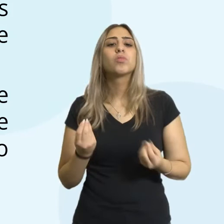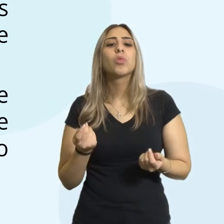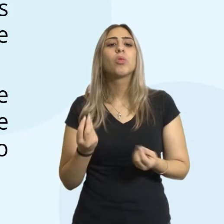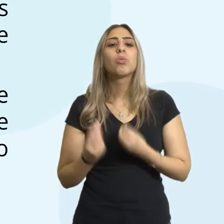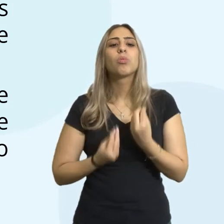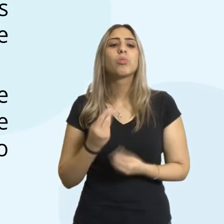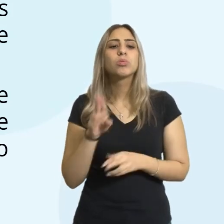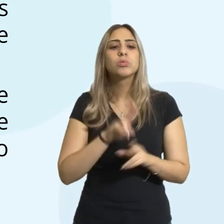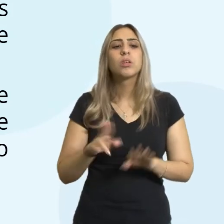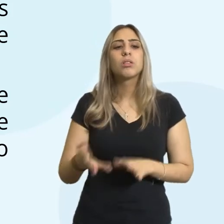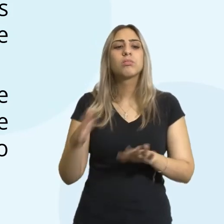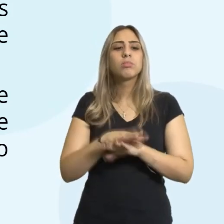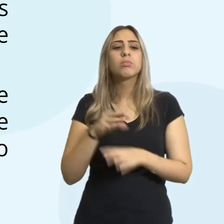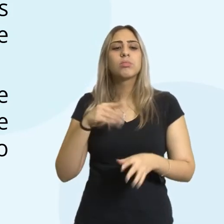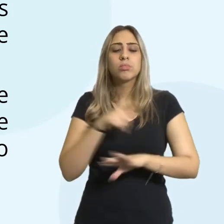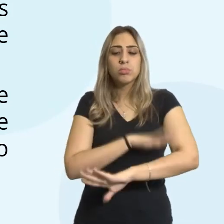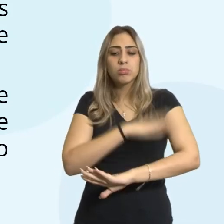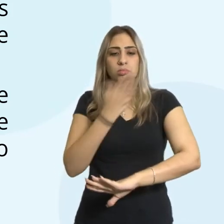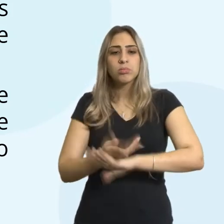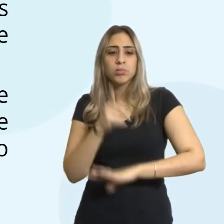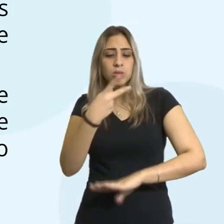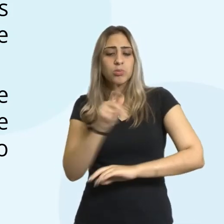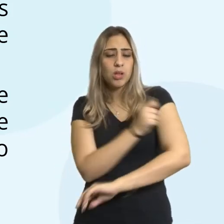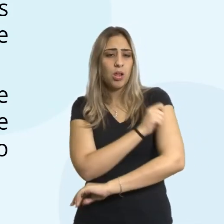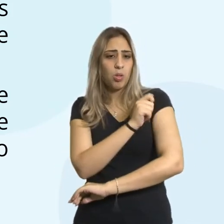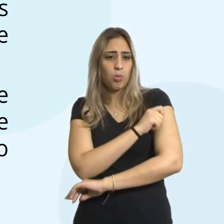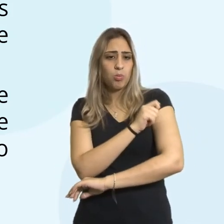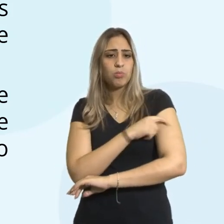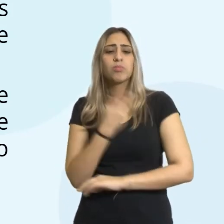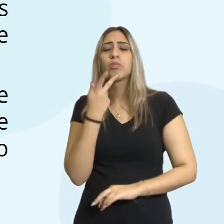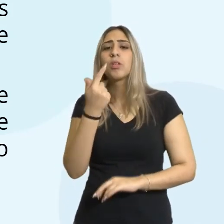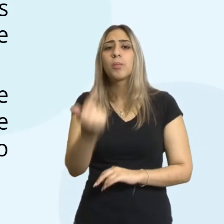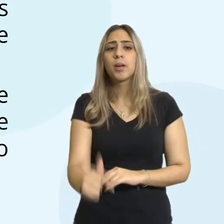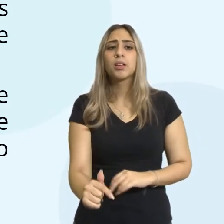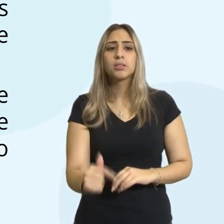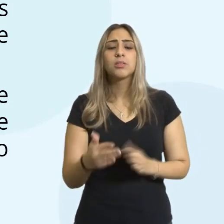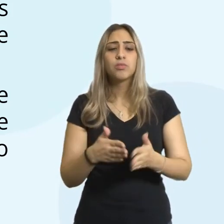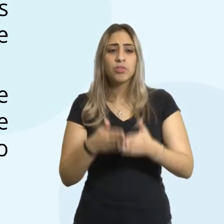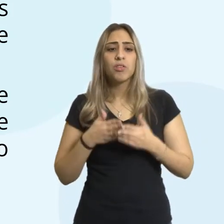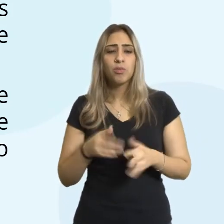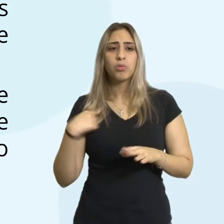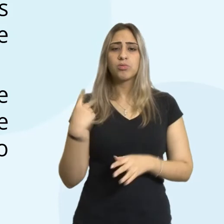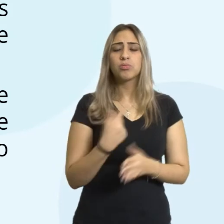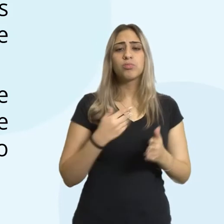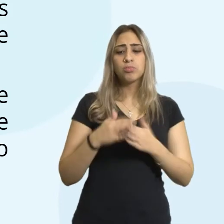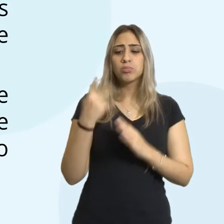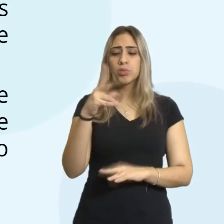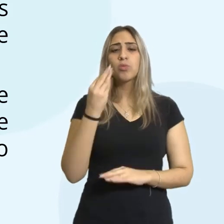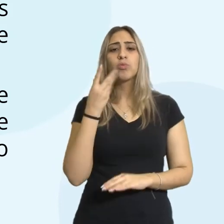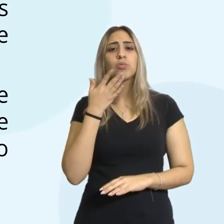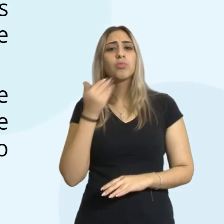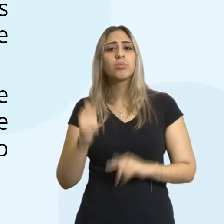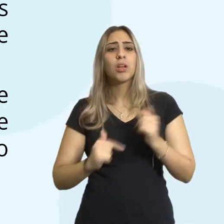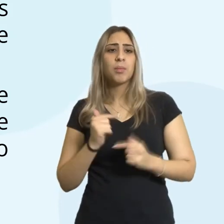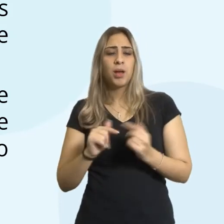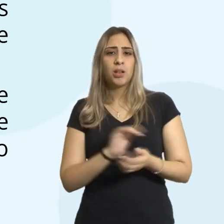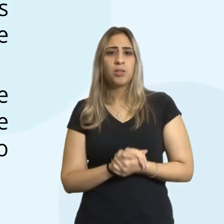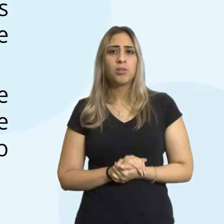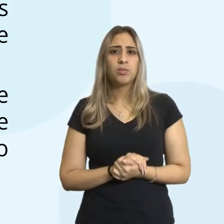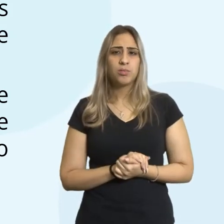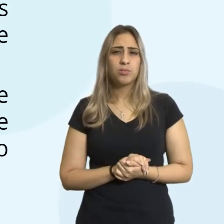integração a favor do desenvolvimento integral de seus estudantes e digo mais a favor de facilitar o seu trabalho